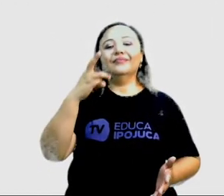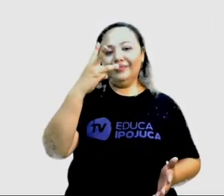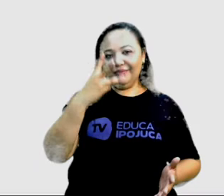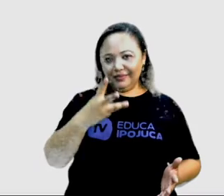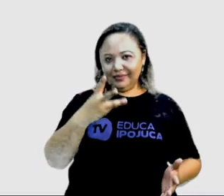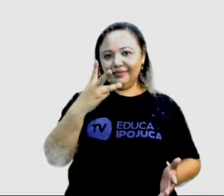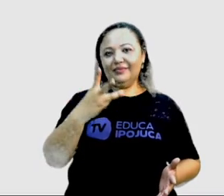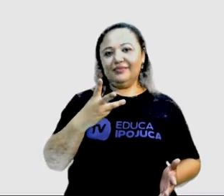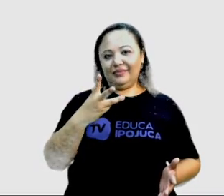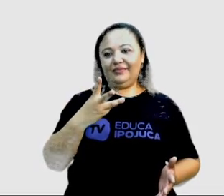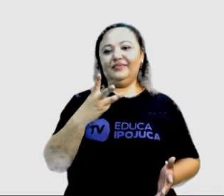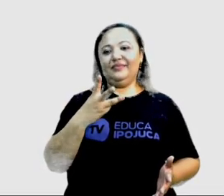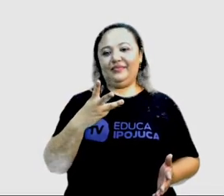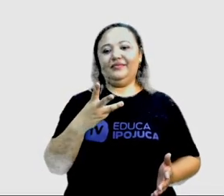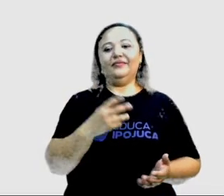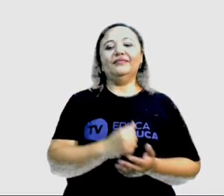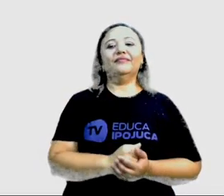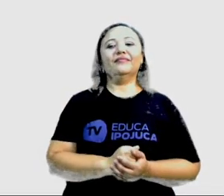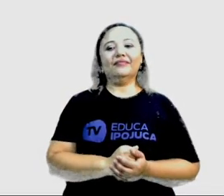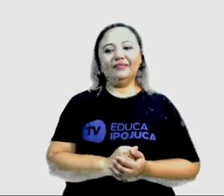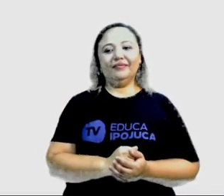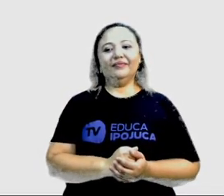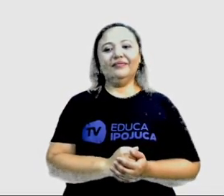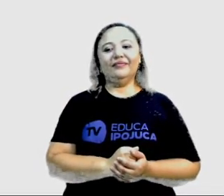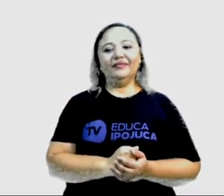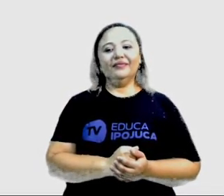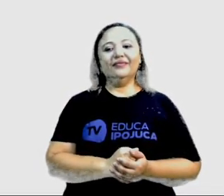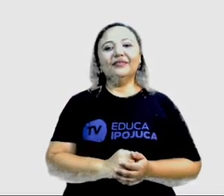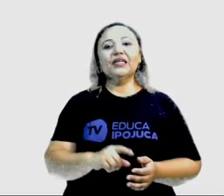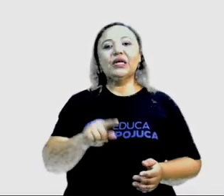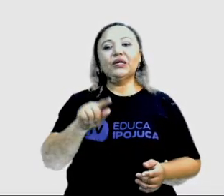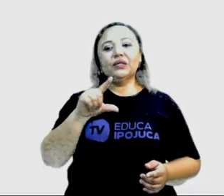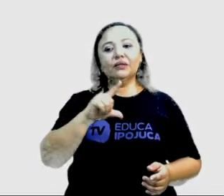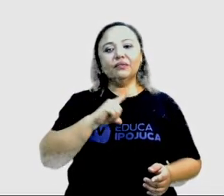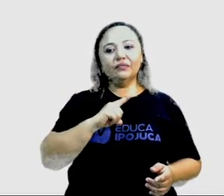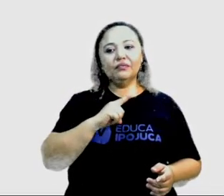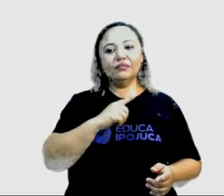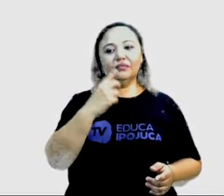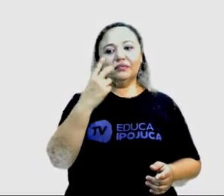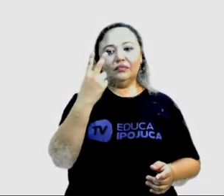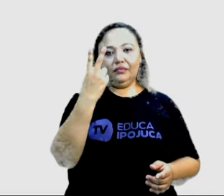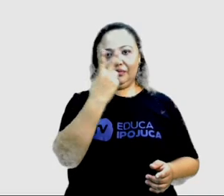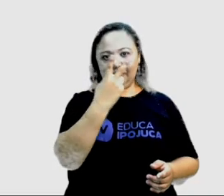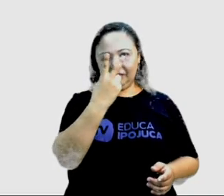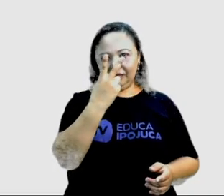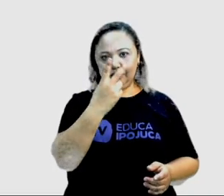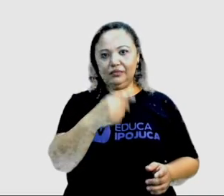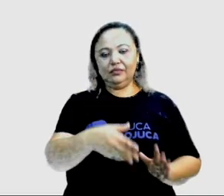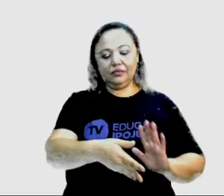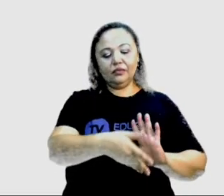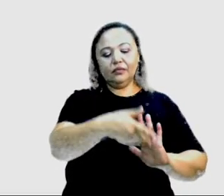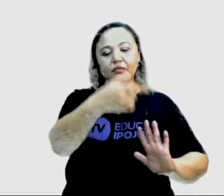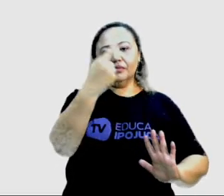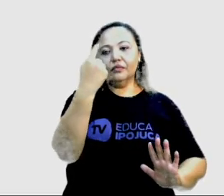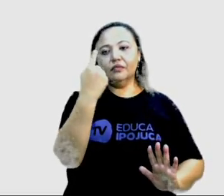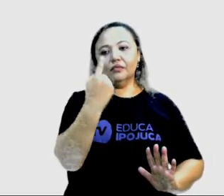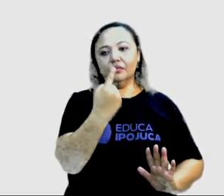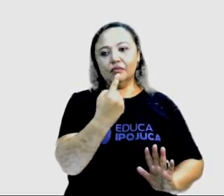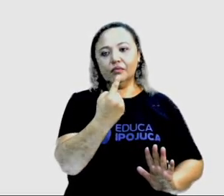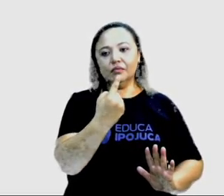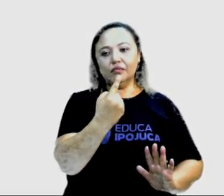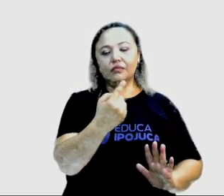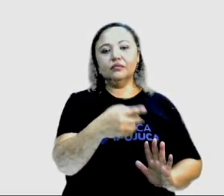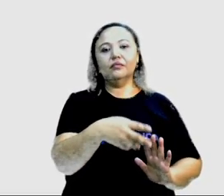Com 3. Isso mesmo, com 3. Eu tenho 2. Tiro 1, eu tenho